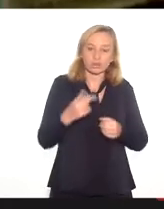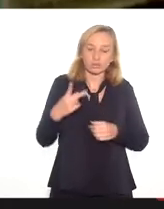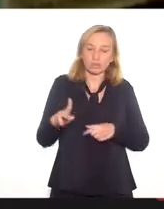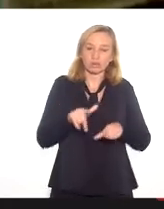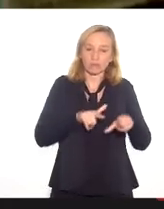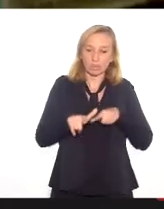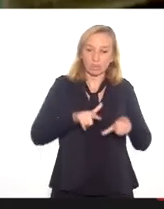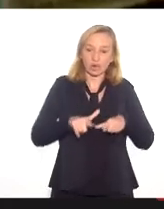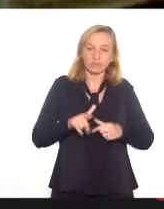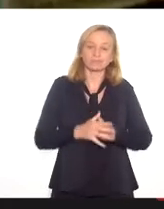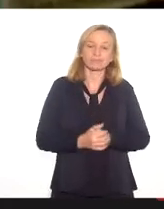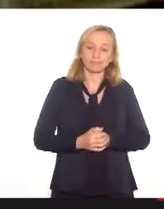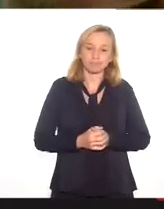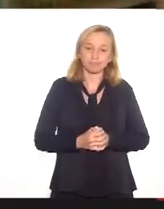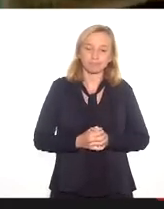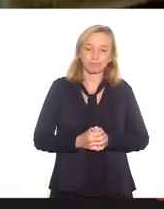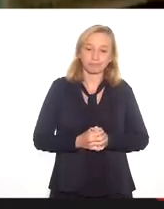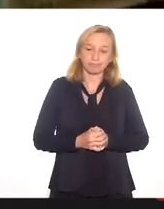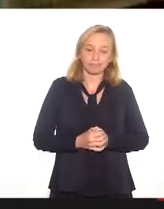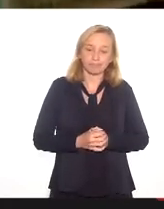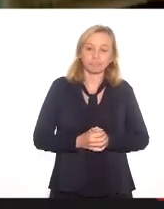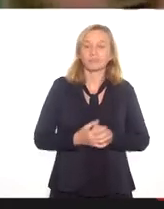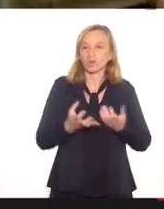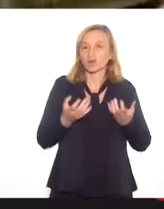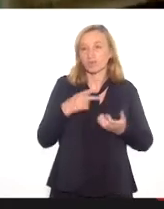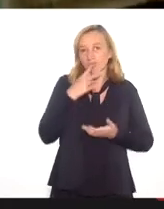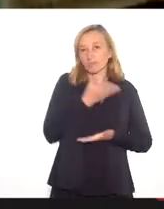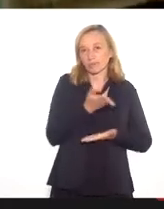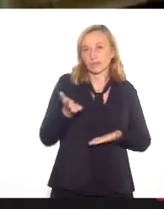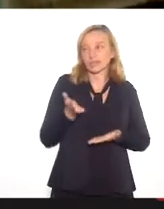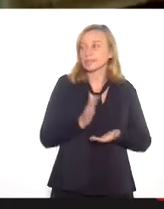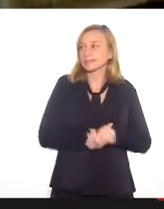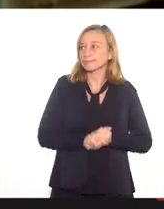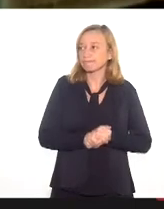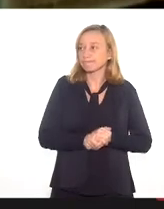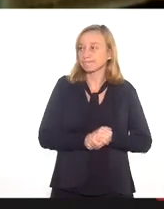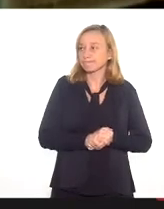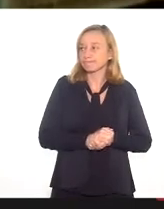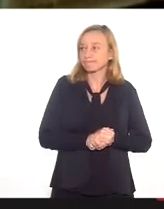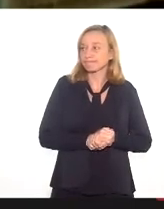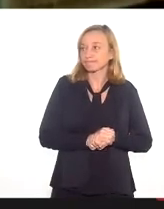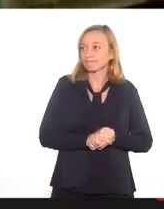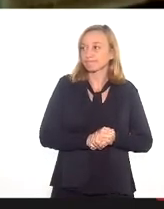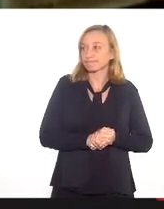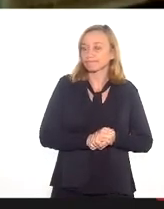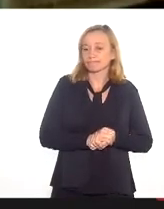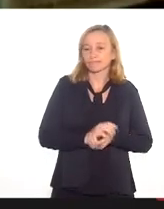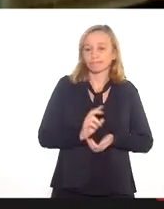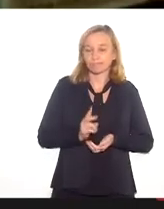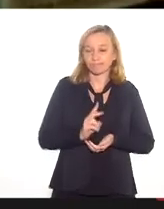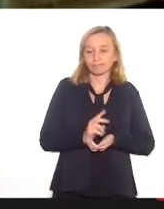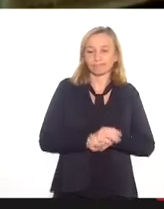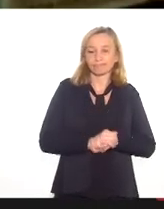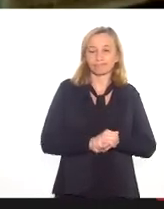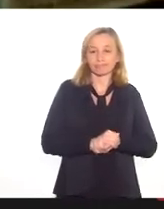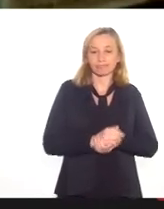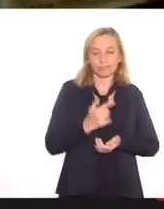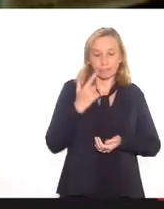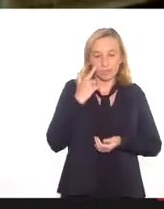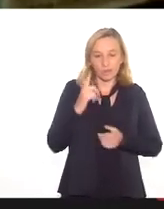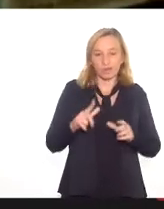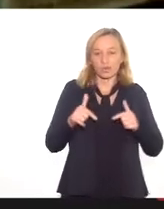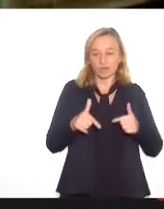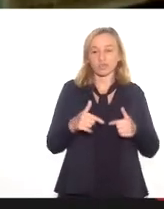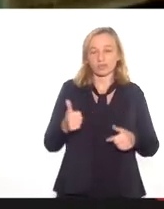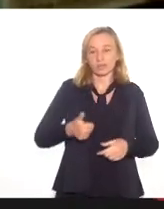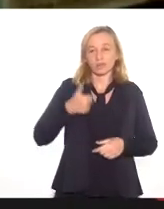que tem que fazer. Então, é isso que eu queria deixar para vocês enquanto contribuição. Espero que a gente possa debater as provocações que eu espero